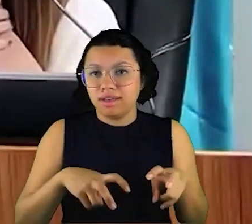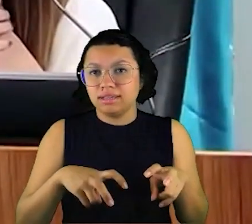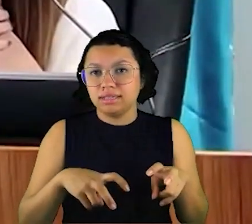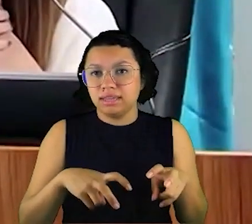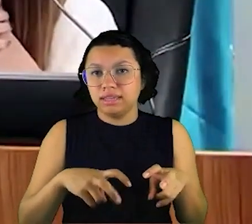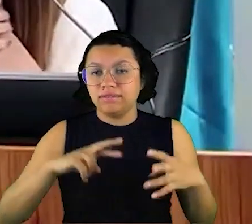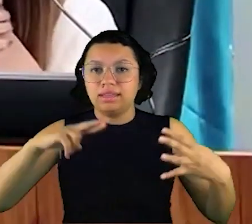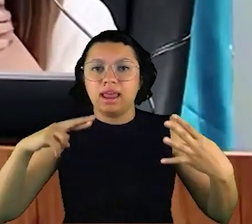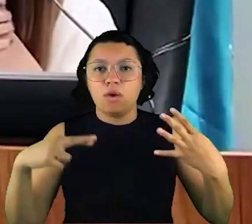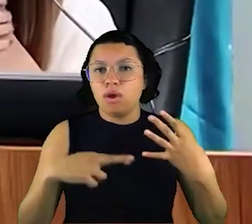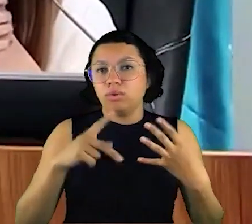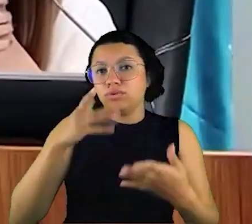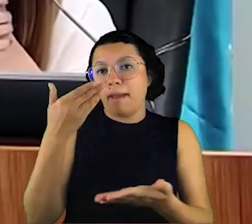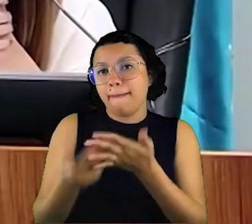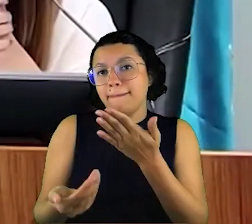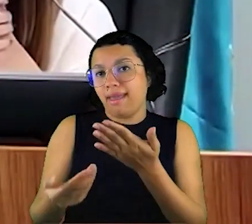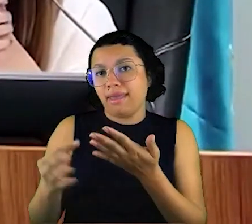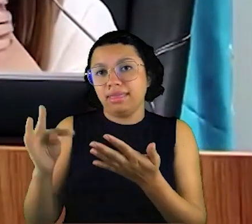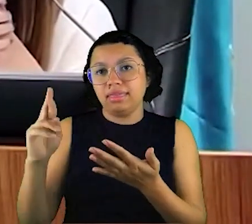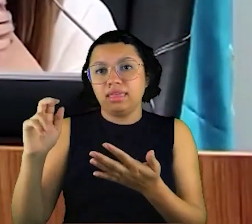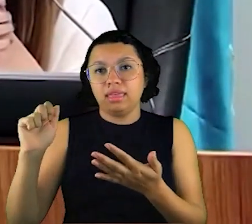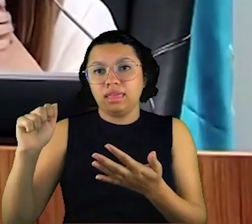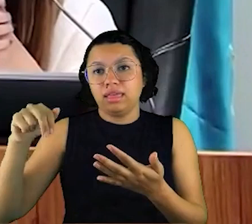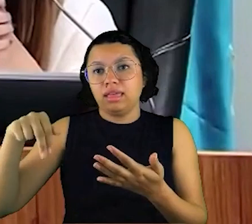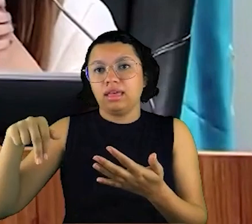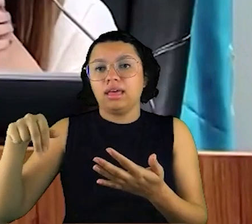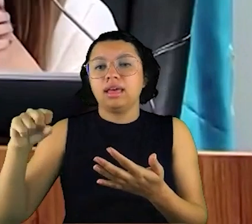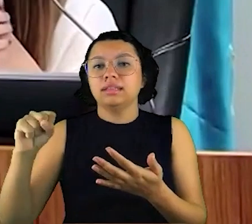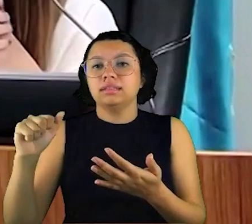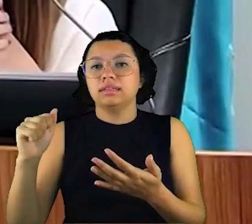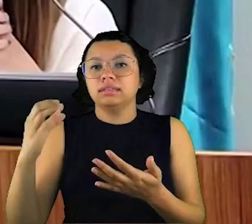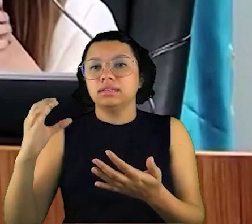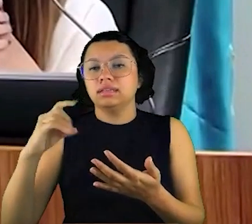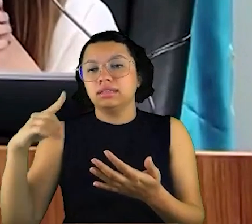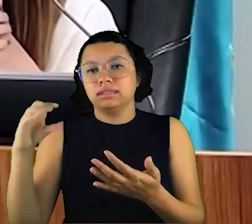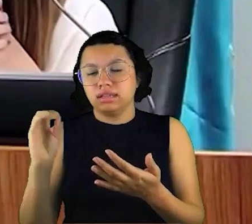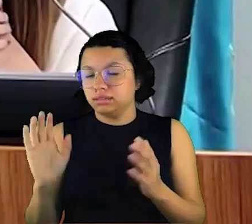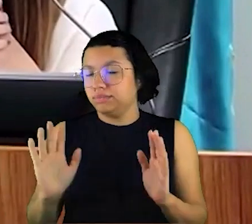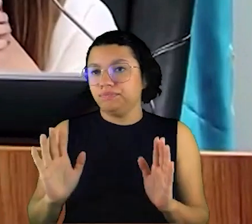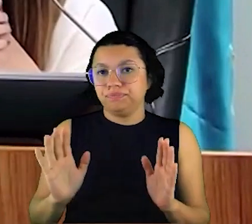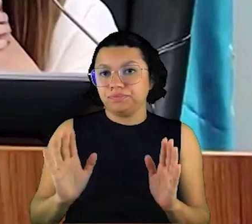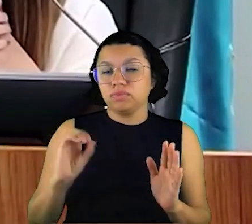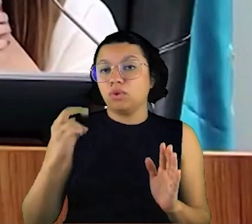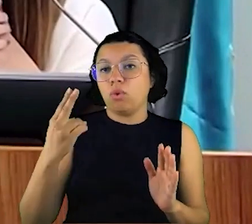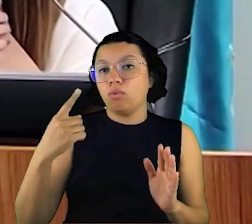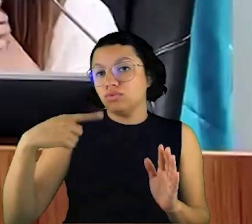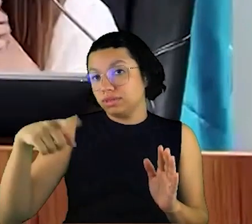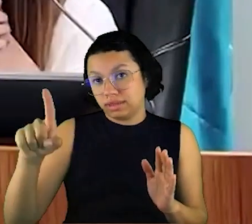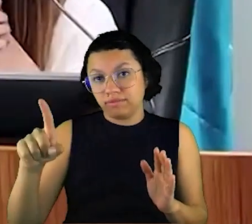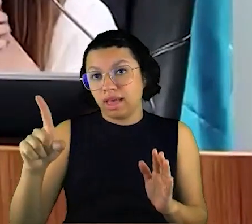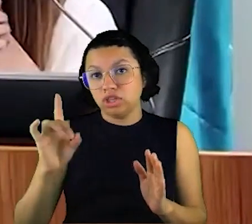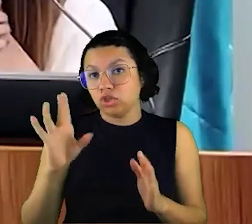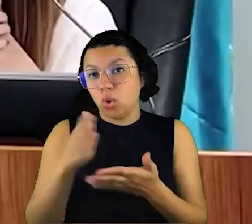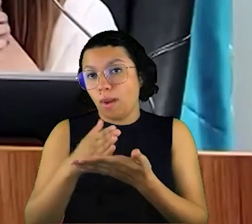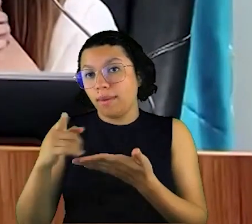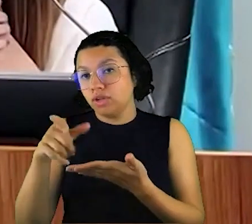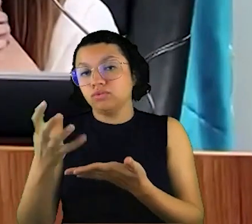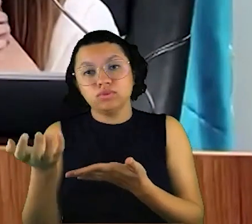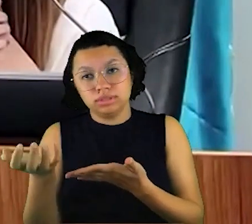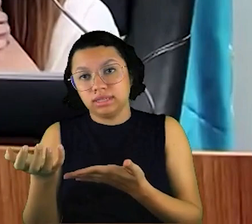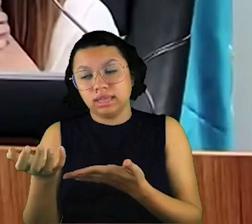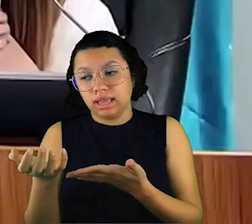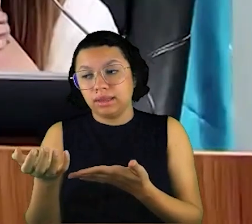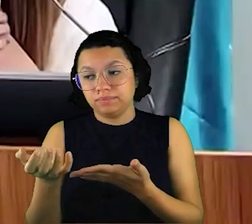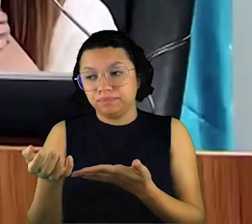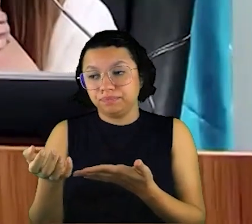e o senhor vai perder a transação. Então é uma questão estratégica, ou o senhor vai para a transação só com a parte que o senhor quer e mantém, porque ninguém